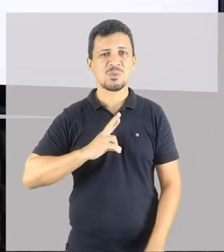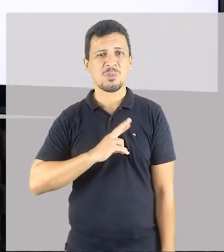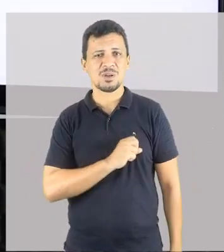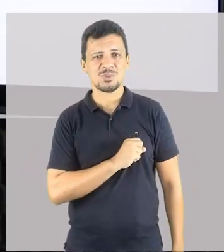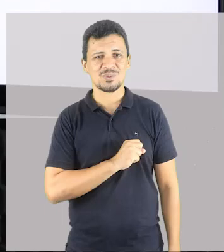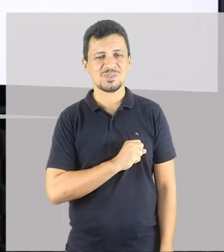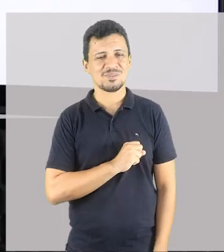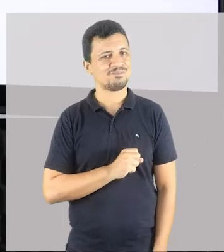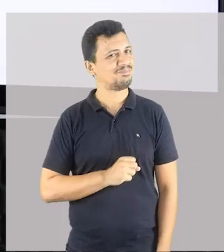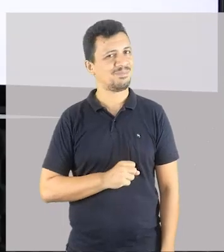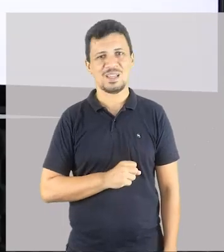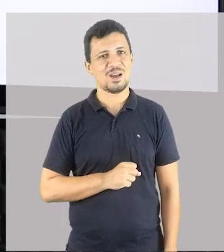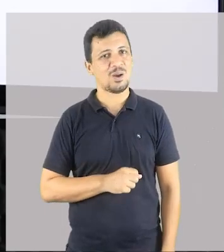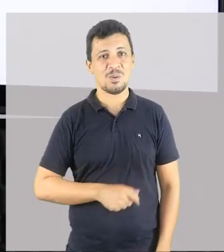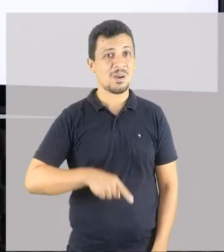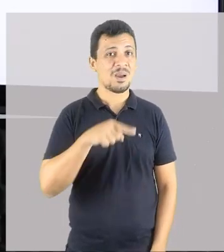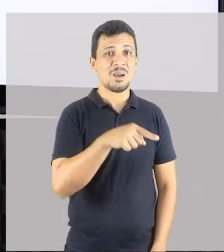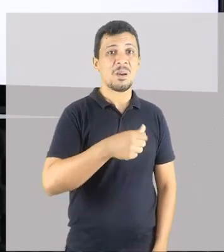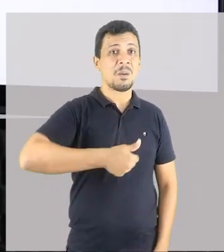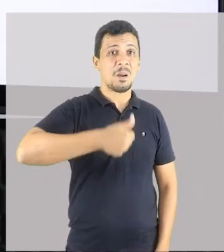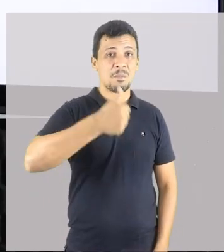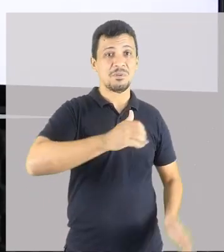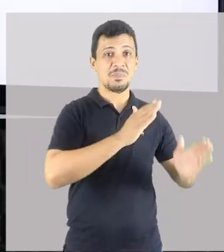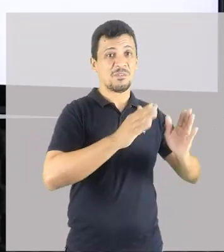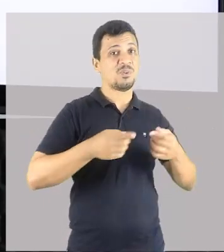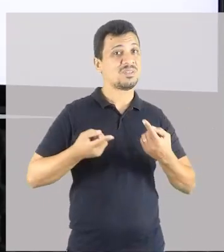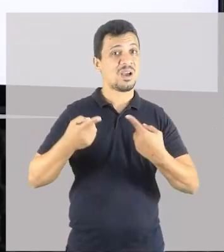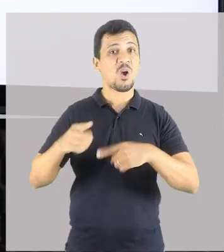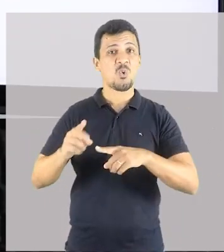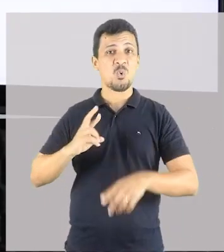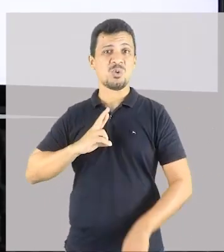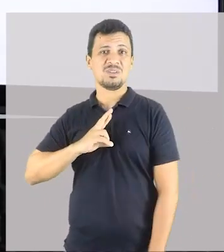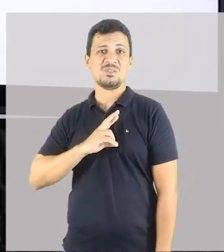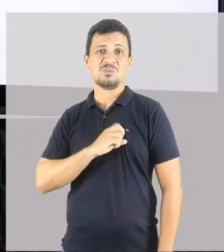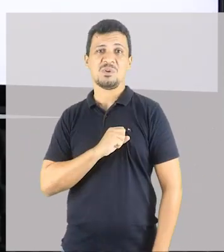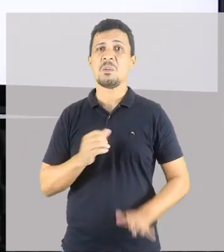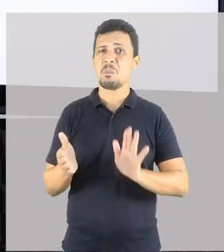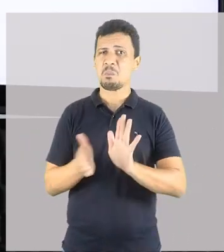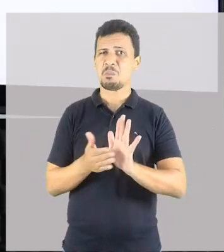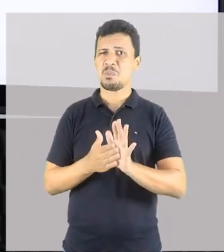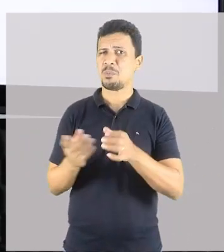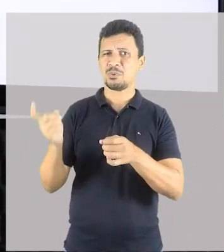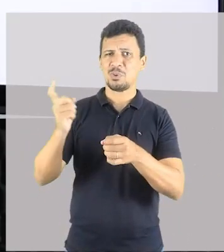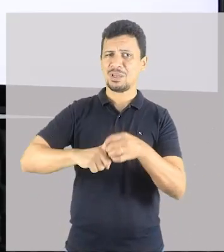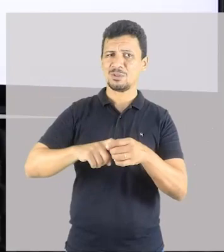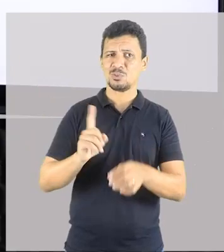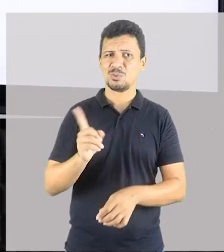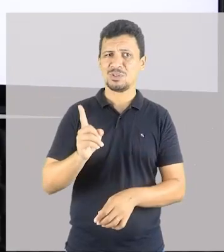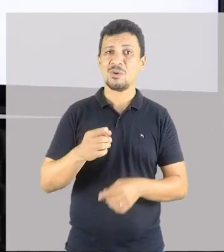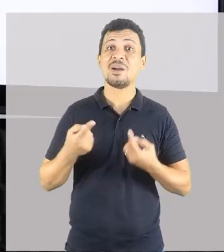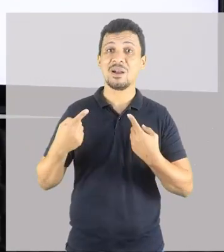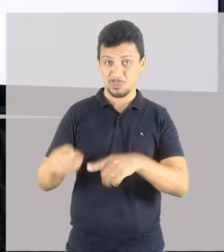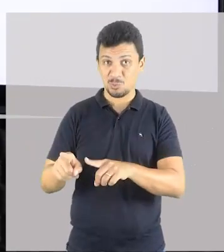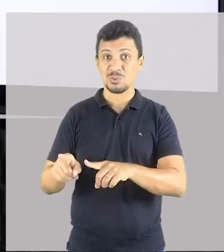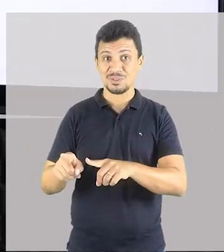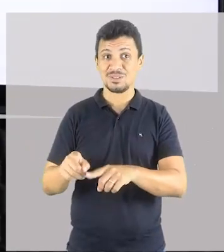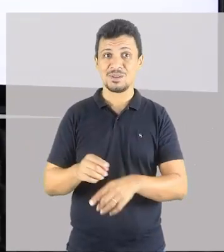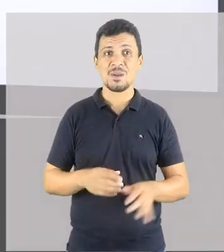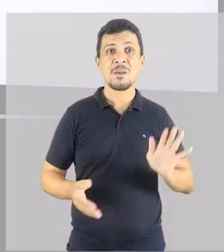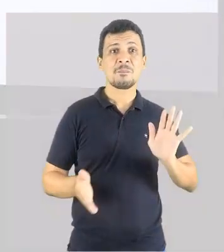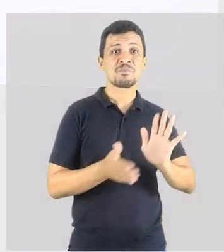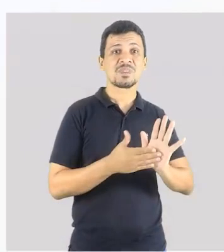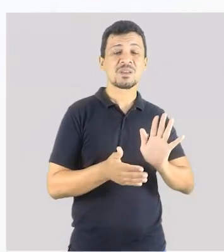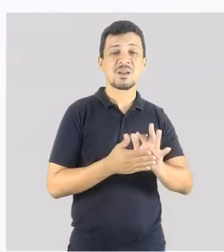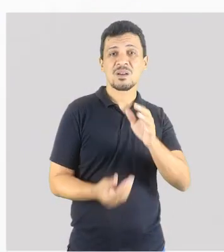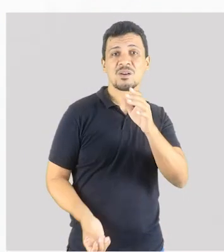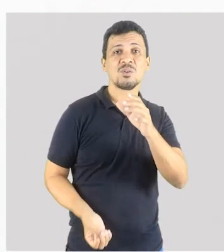Não. A primeira fase se opõe ao romantismo, então ele não está propondo esse retorno, ele está se opondo a ele, certo? Propõe a